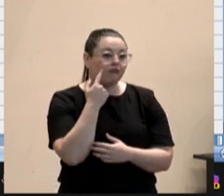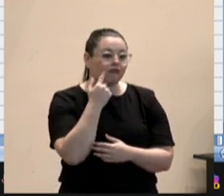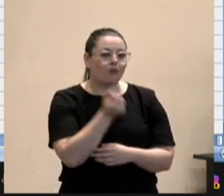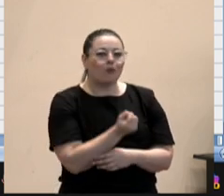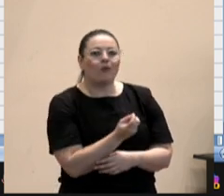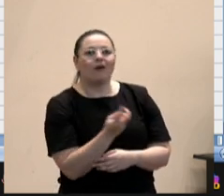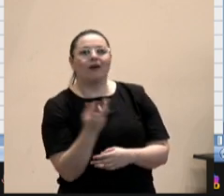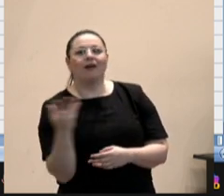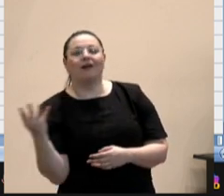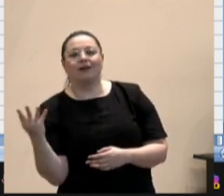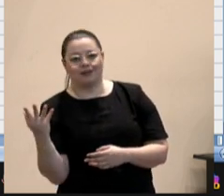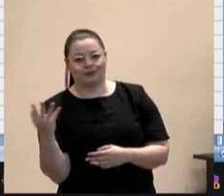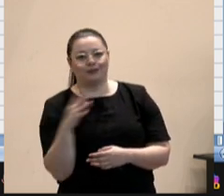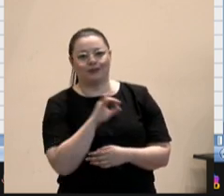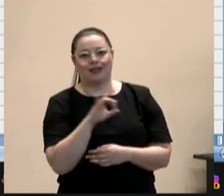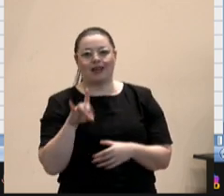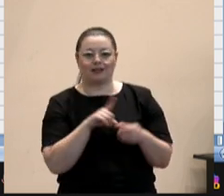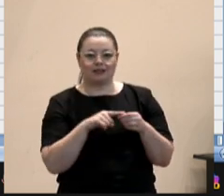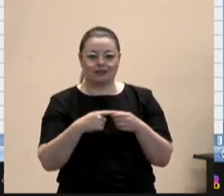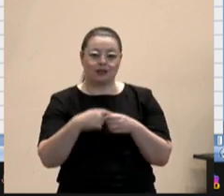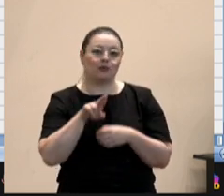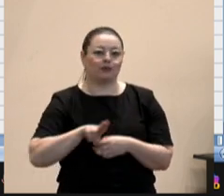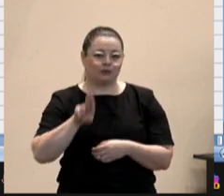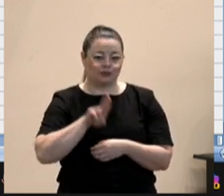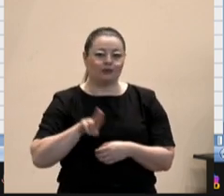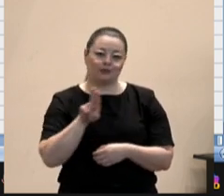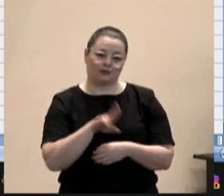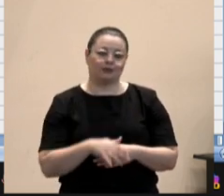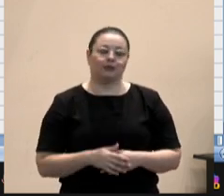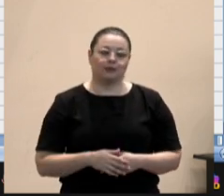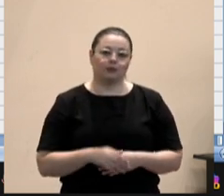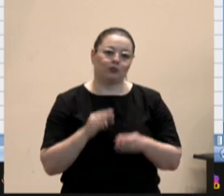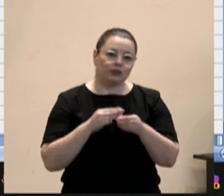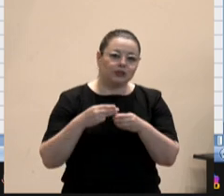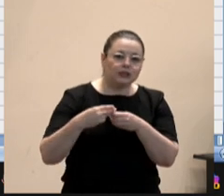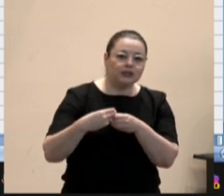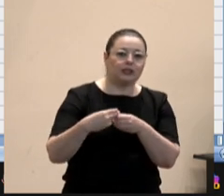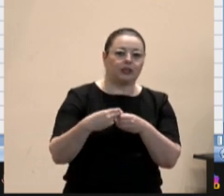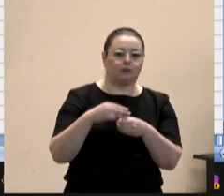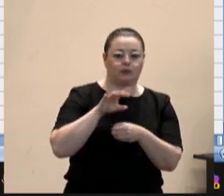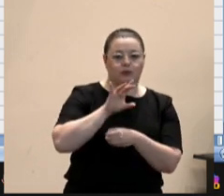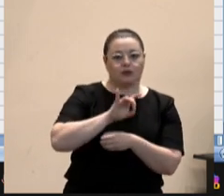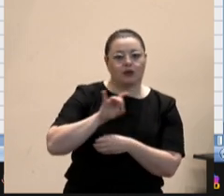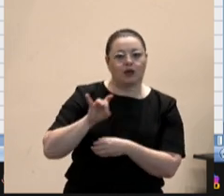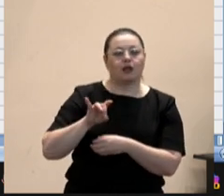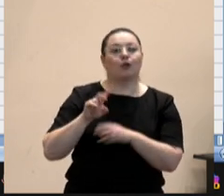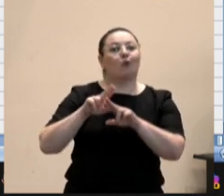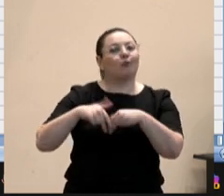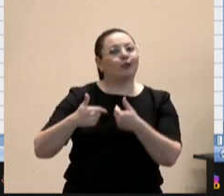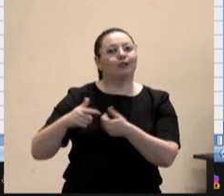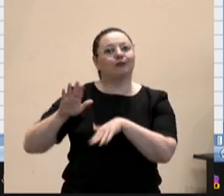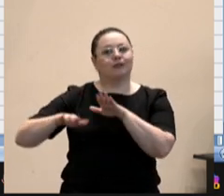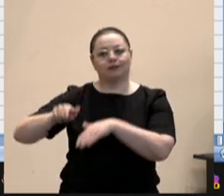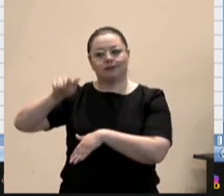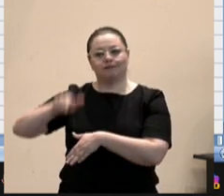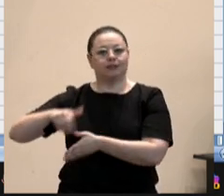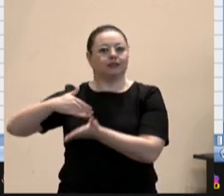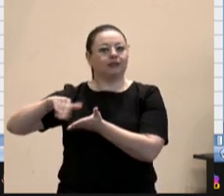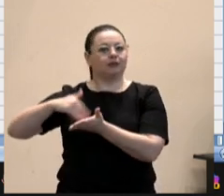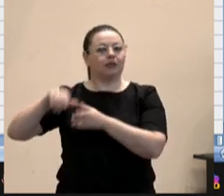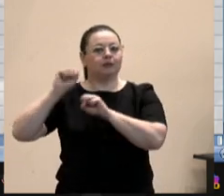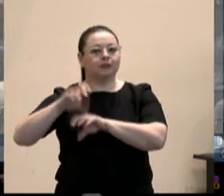cada município utiliza, tá? Por isso que, quando a gente vai para os municípios, os secretários de educação correm atrás